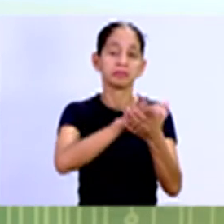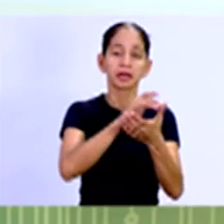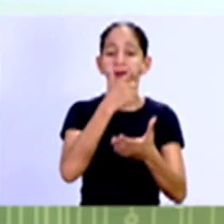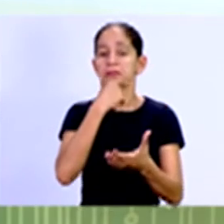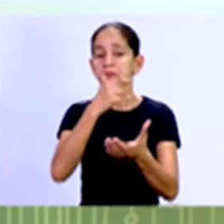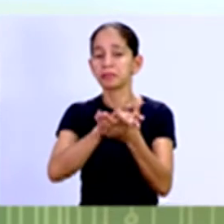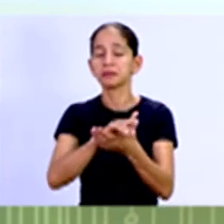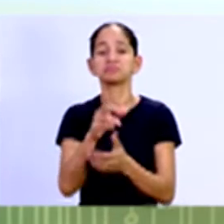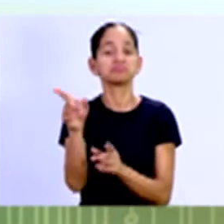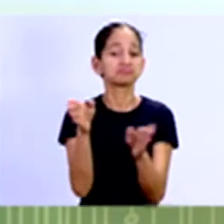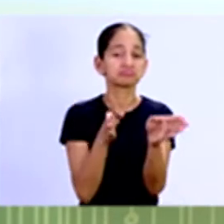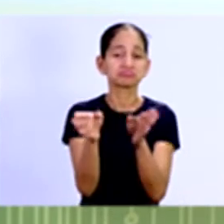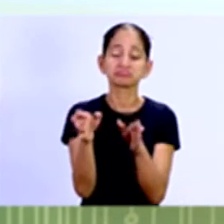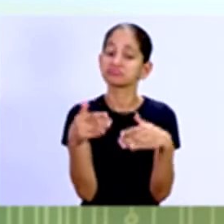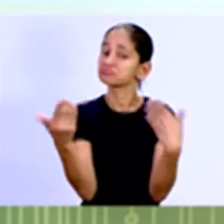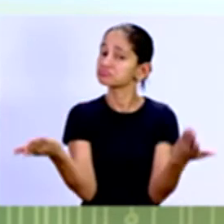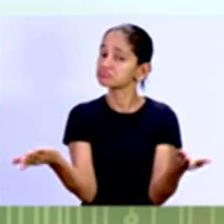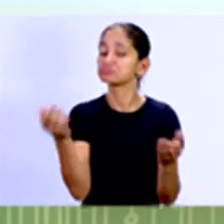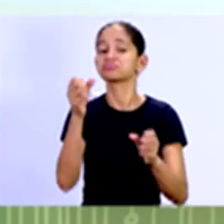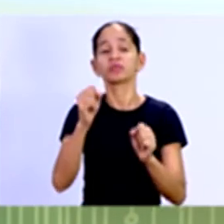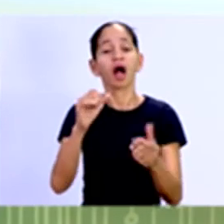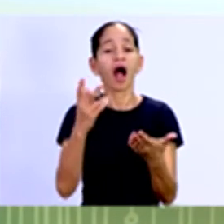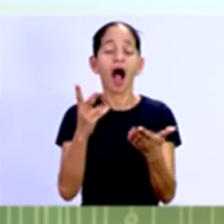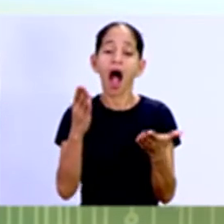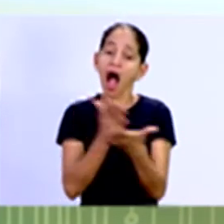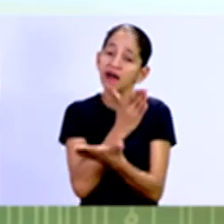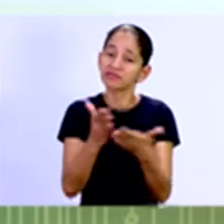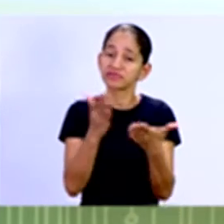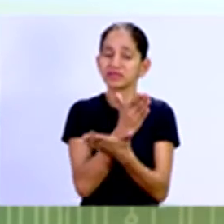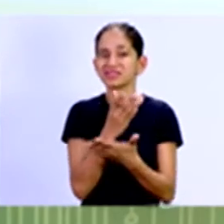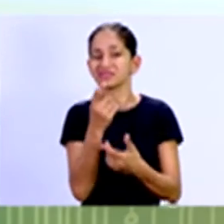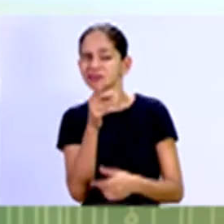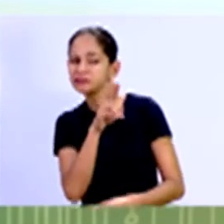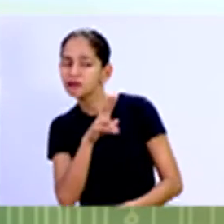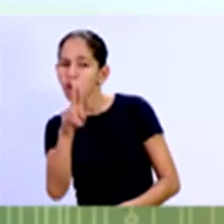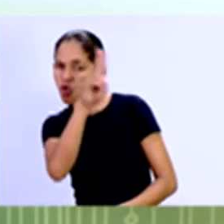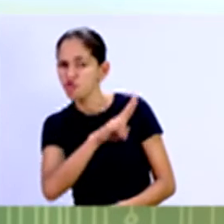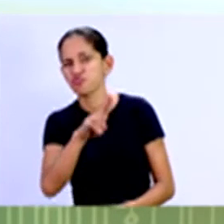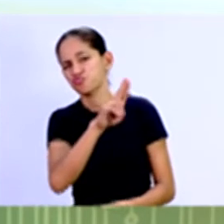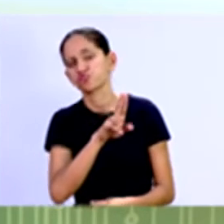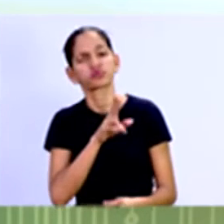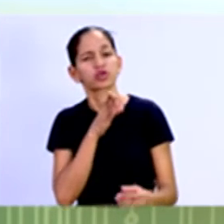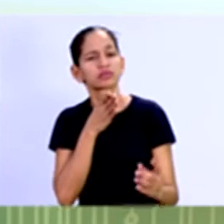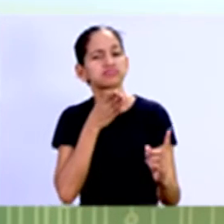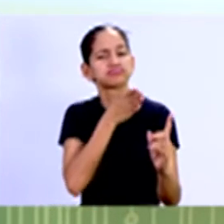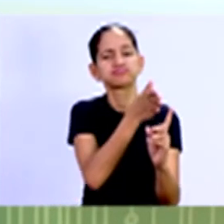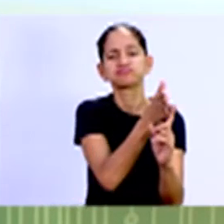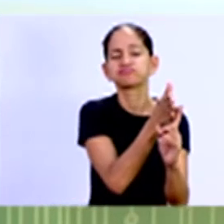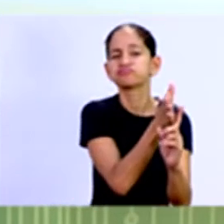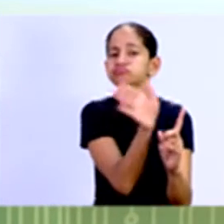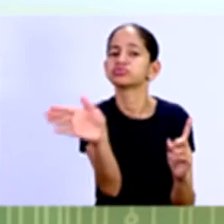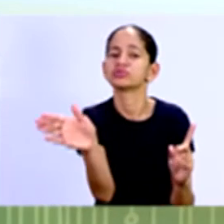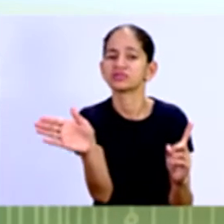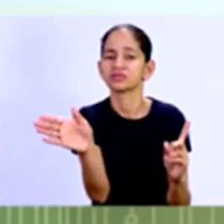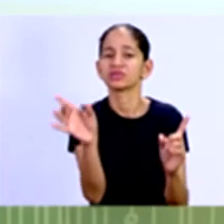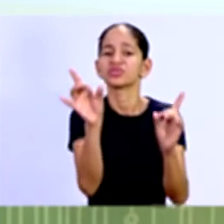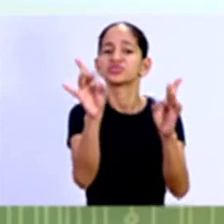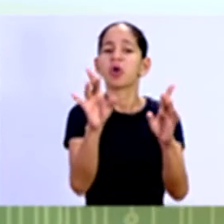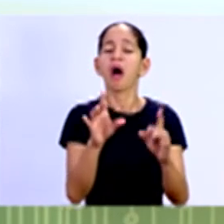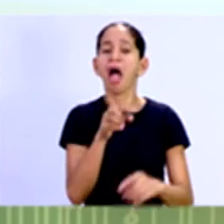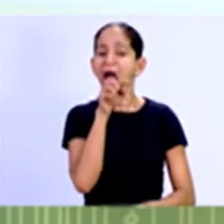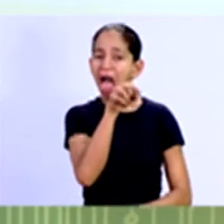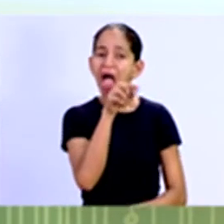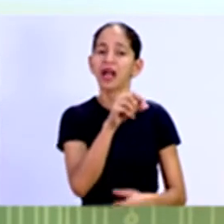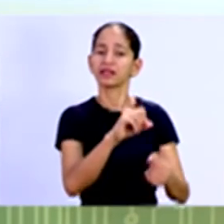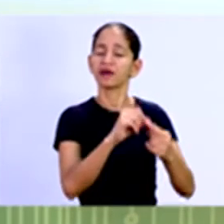né? Será que não tem situações em que você está usando essa pessoa como meio e não como fim? Né? Quando você quer que só ela